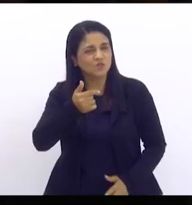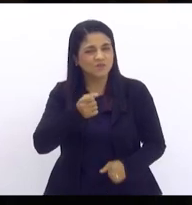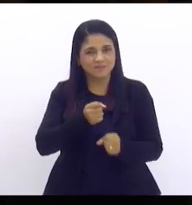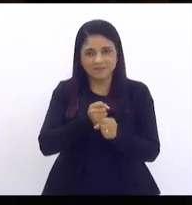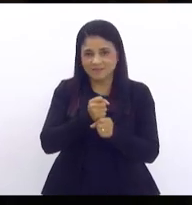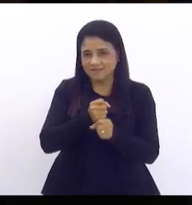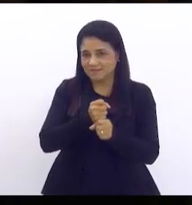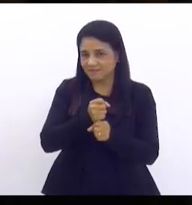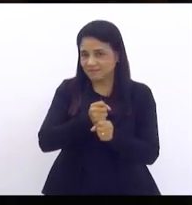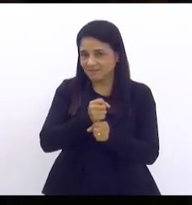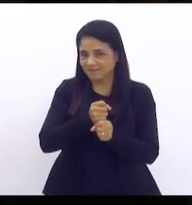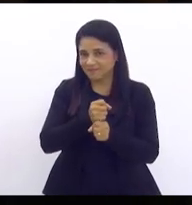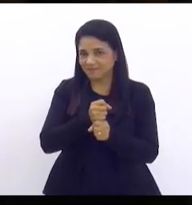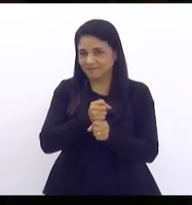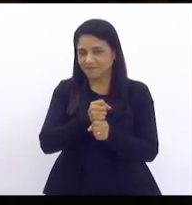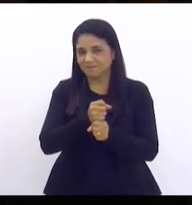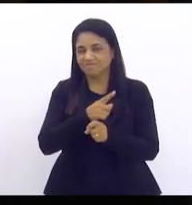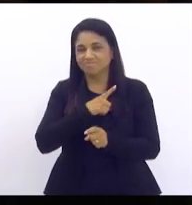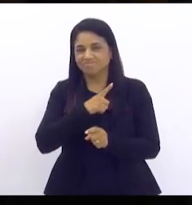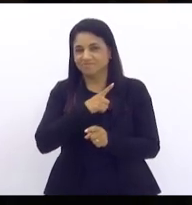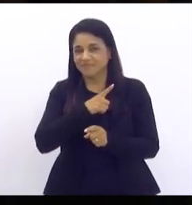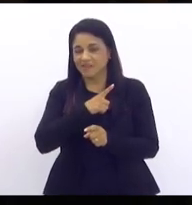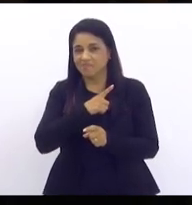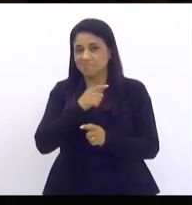já tem uma dimensão nacional